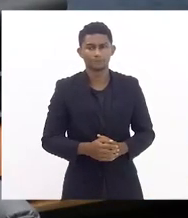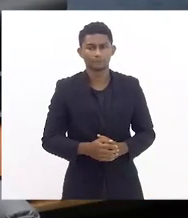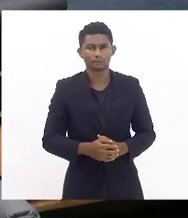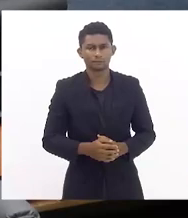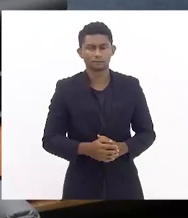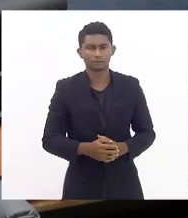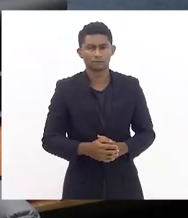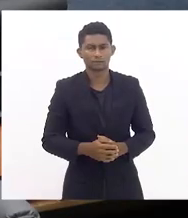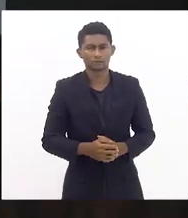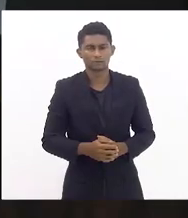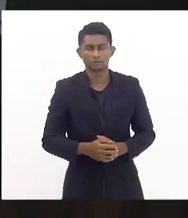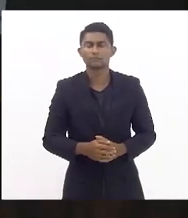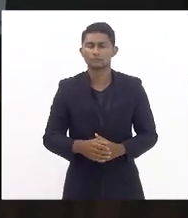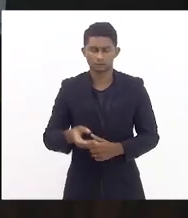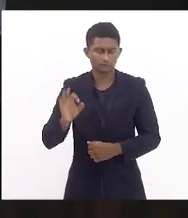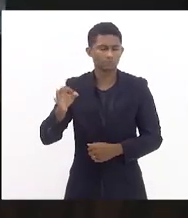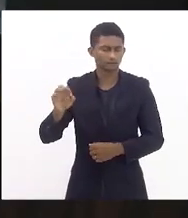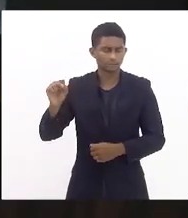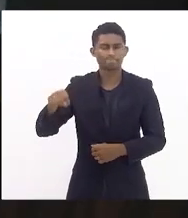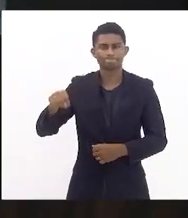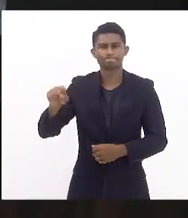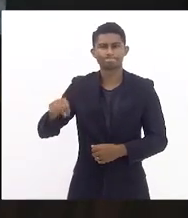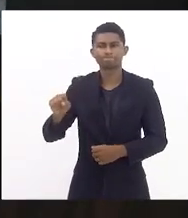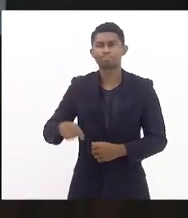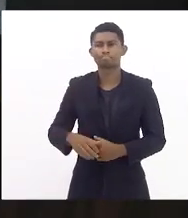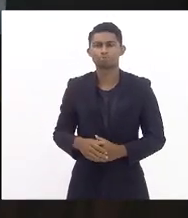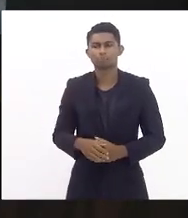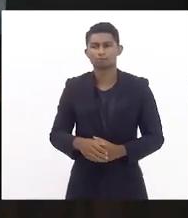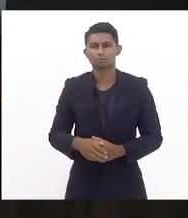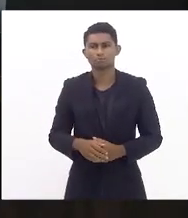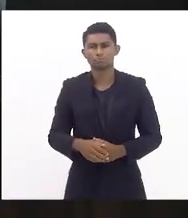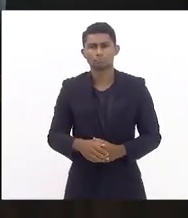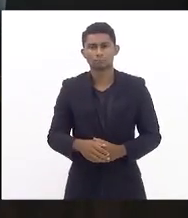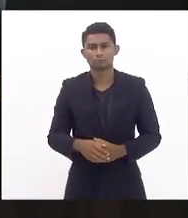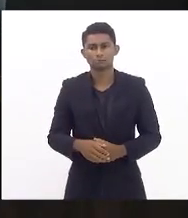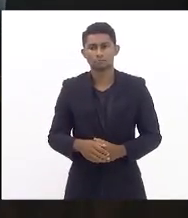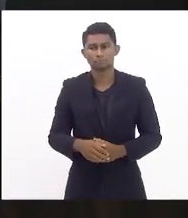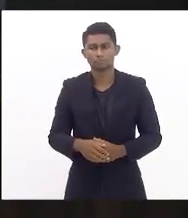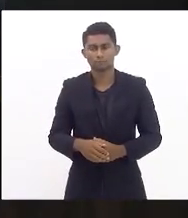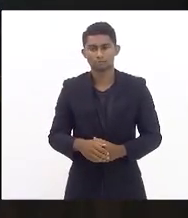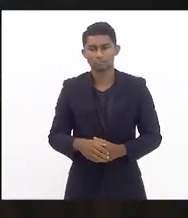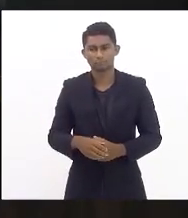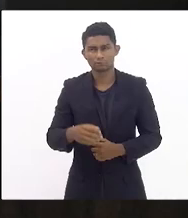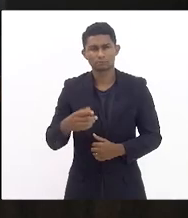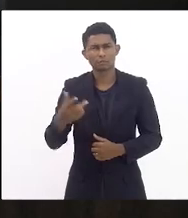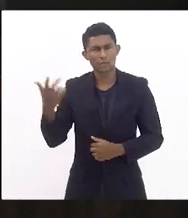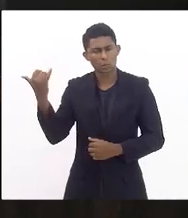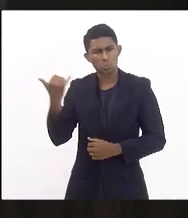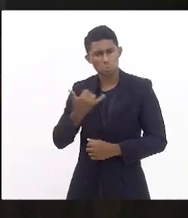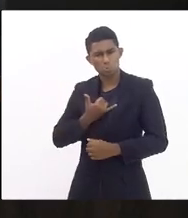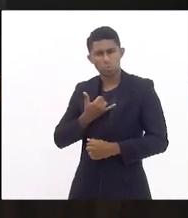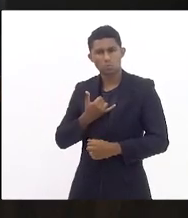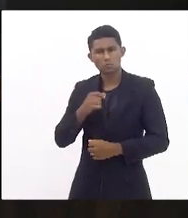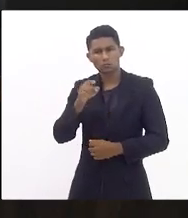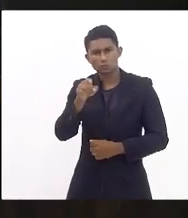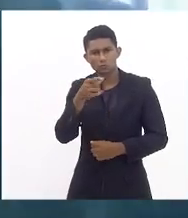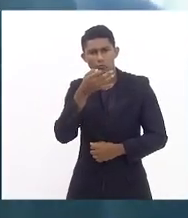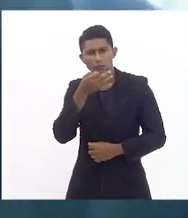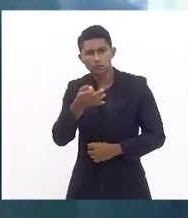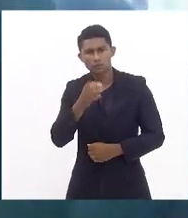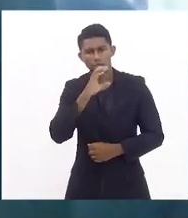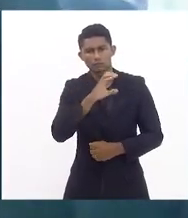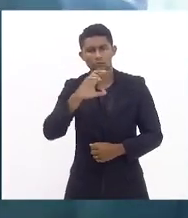Não. É isso, amigo. Eu fui informado que Vossa Excelência emitiria o parecer pela CCJ. Sim,